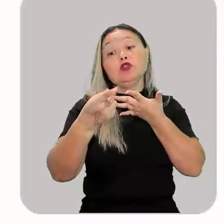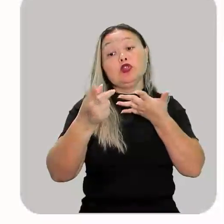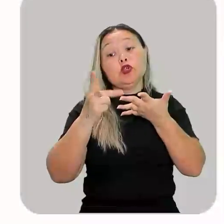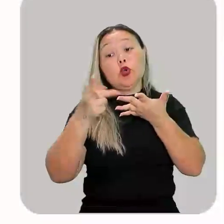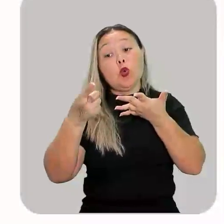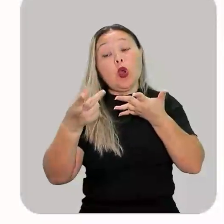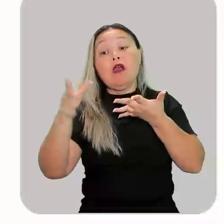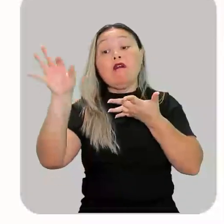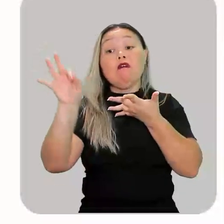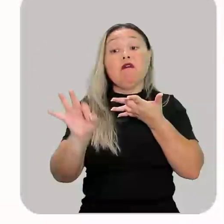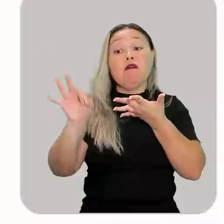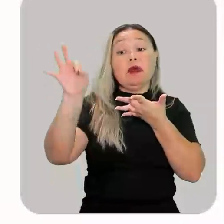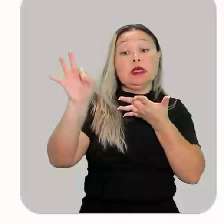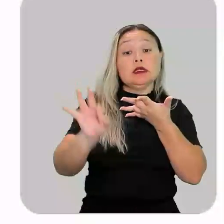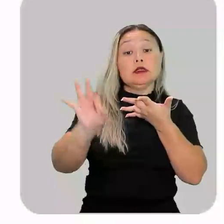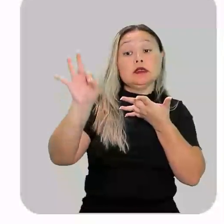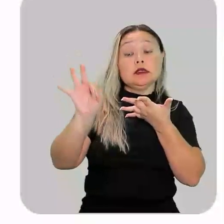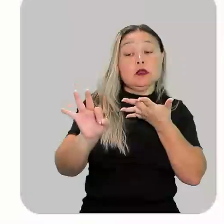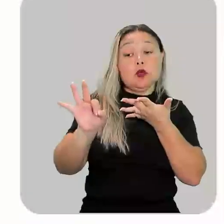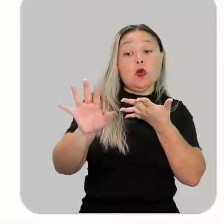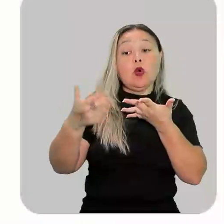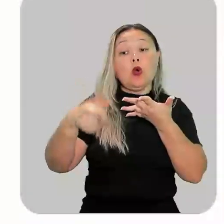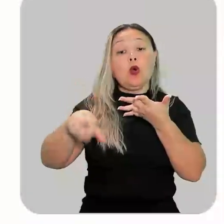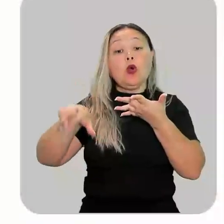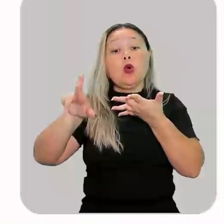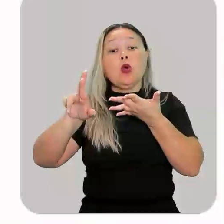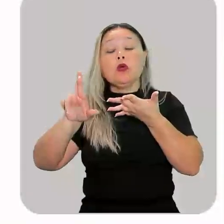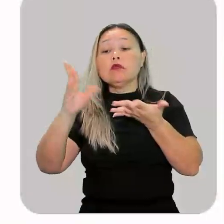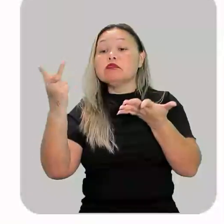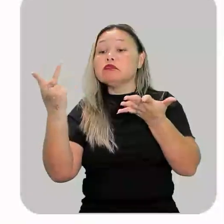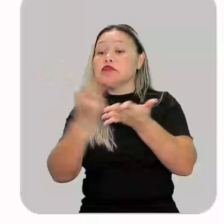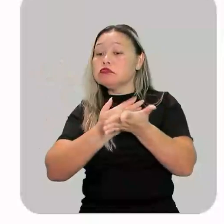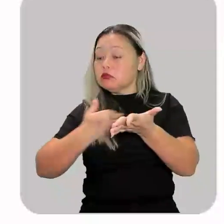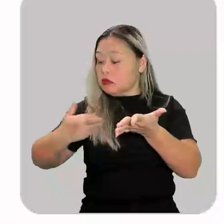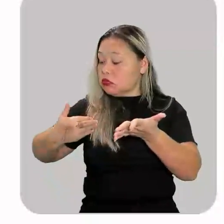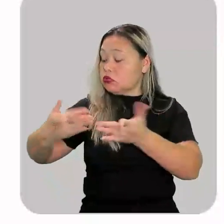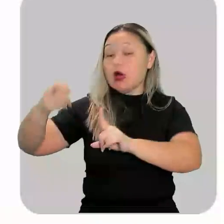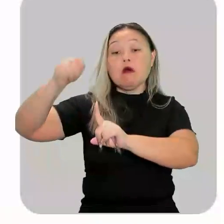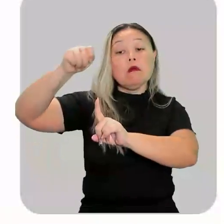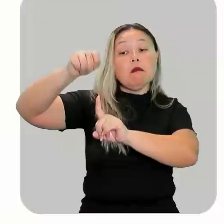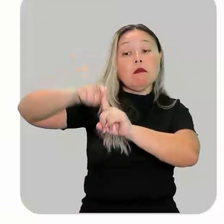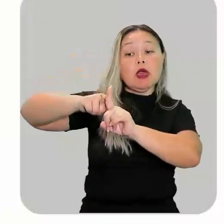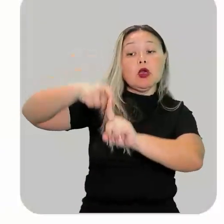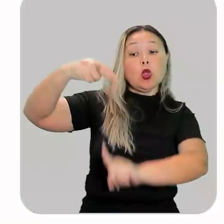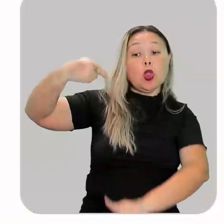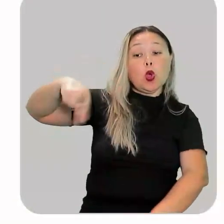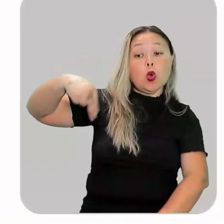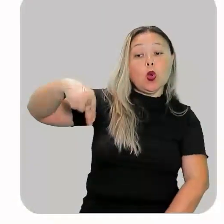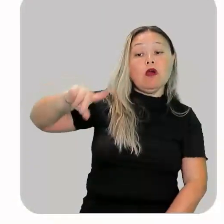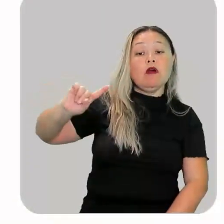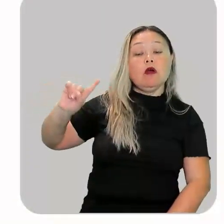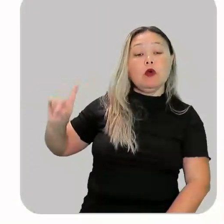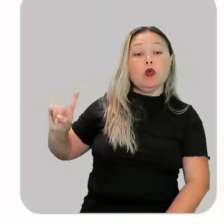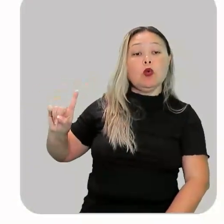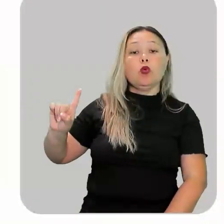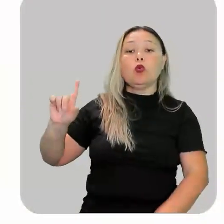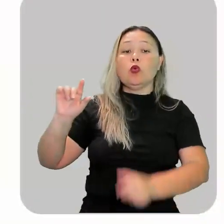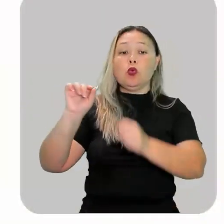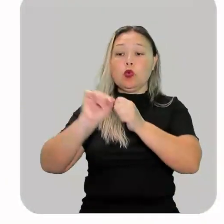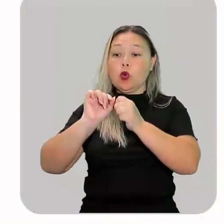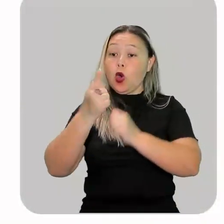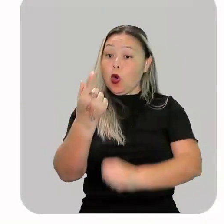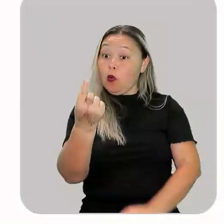em percentual, ocorrido no mês de novembro. Vamos ao gráfico, olha lá o preço do perfume